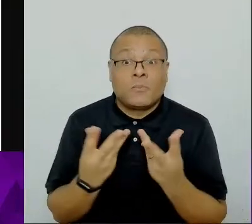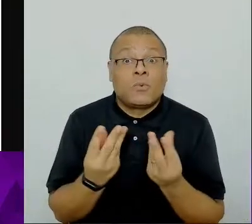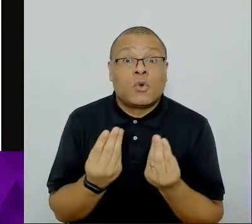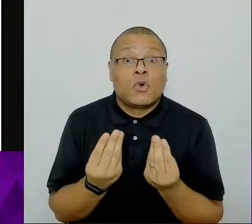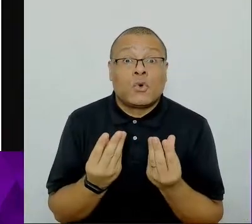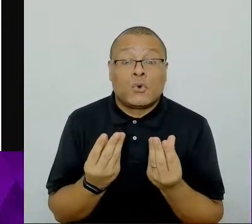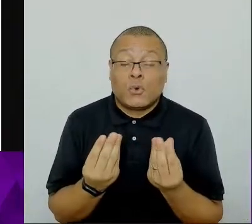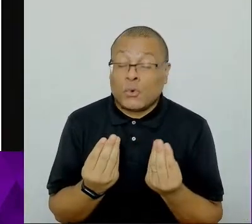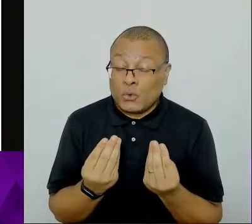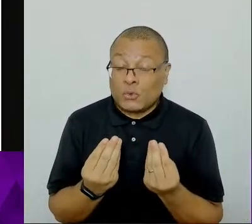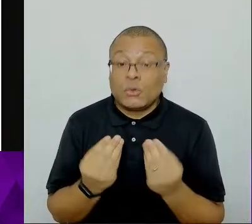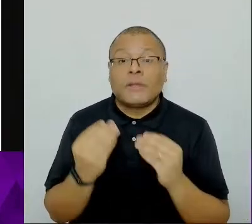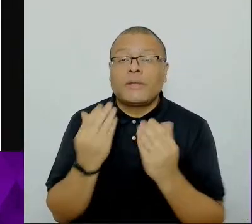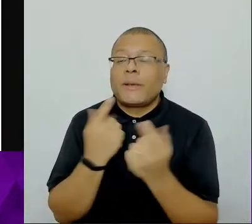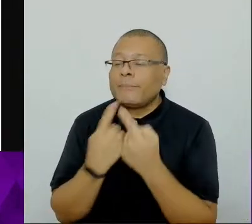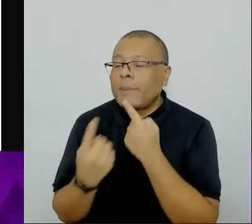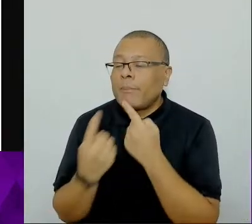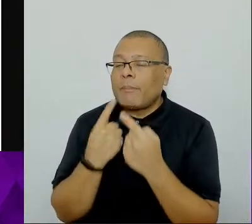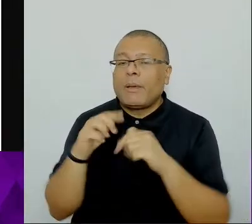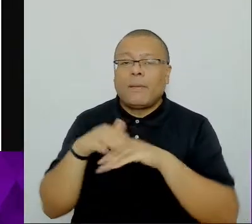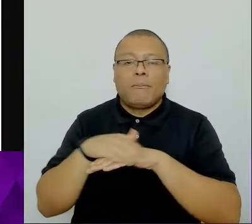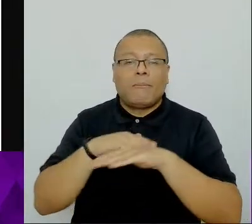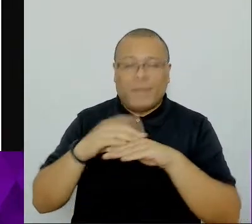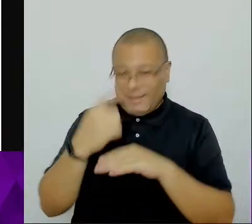de IA conversacional, né?